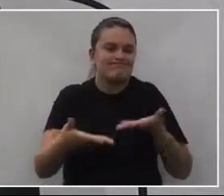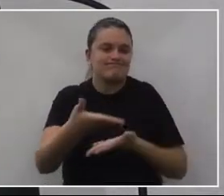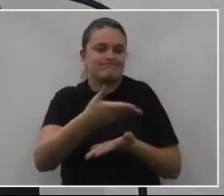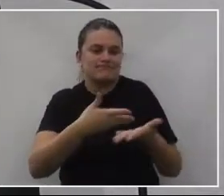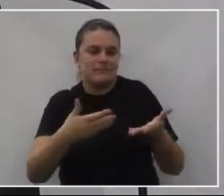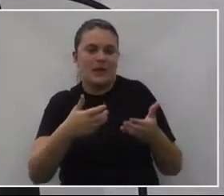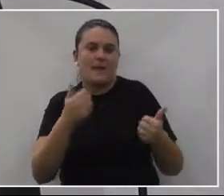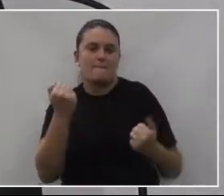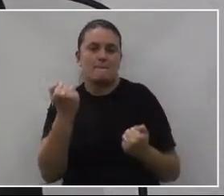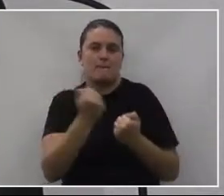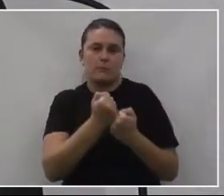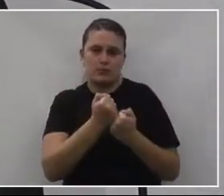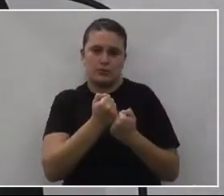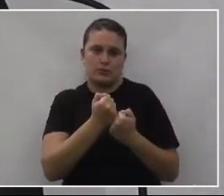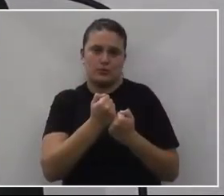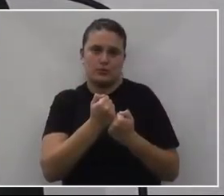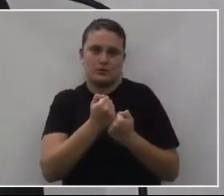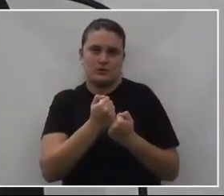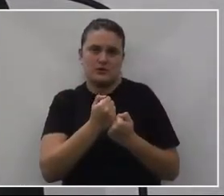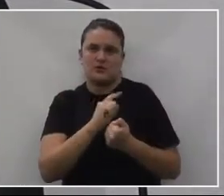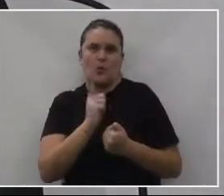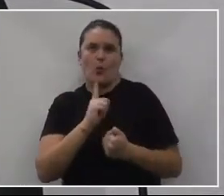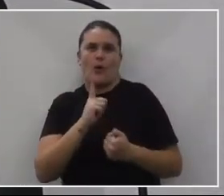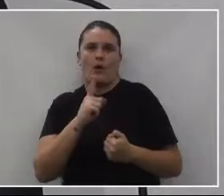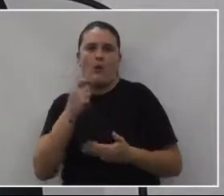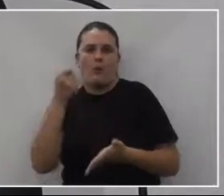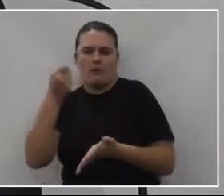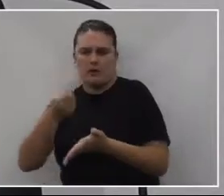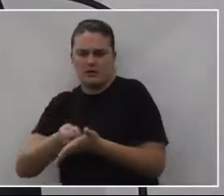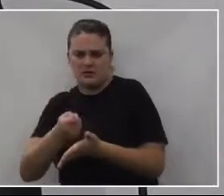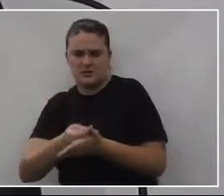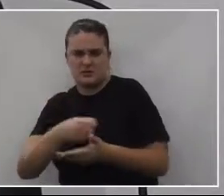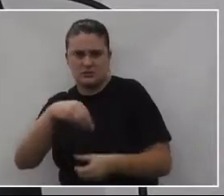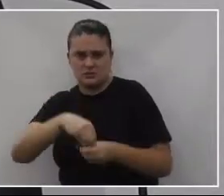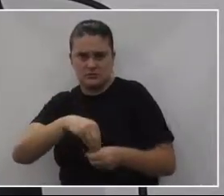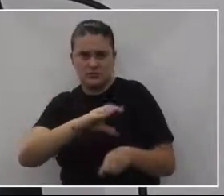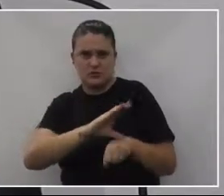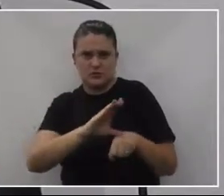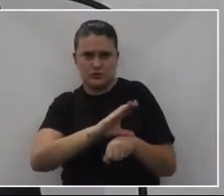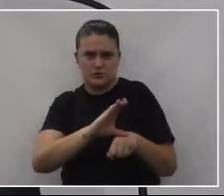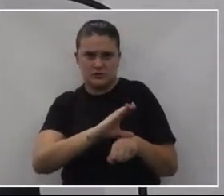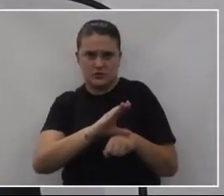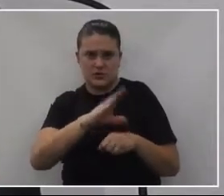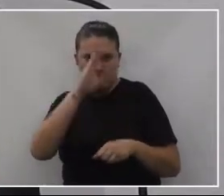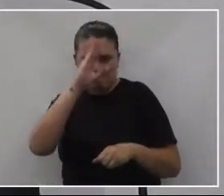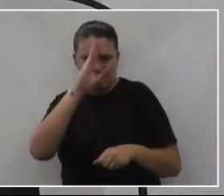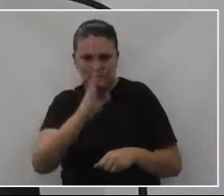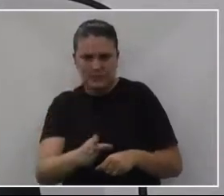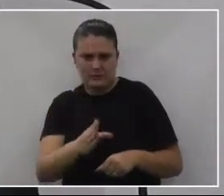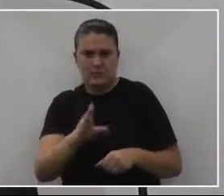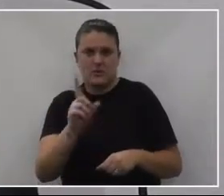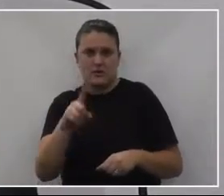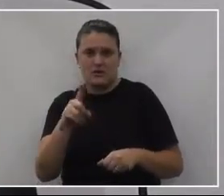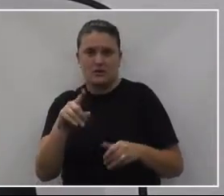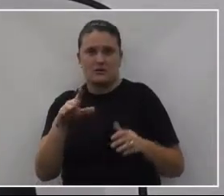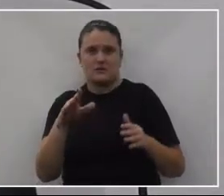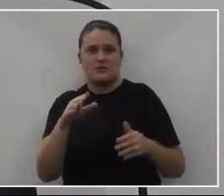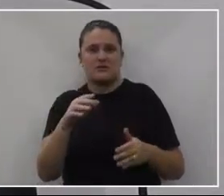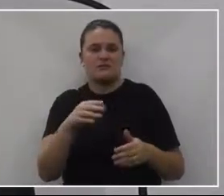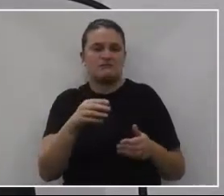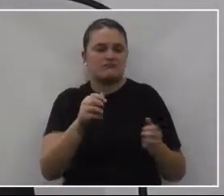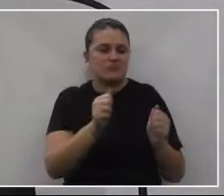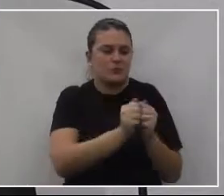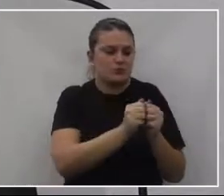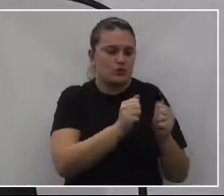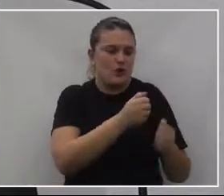estender a mão também. Ainda que não seja a nossa função preconizada na Constituição, a nossa função primordial de atender esse aluno junto